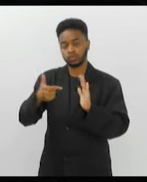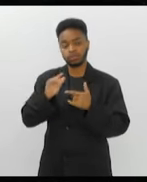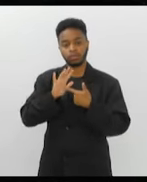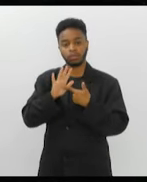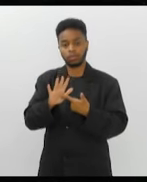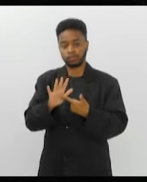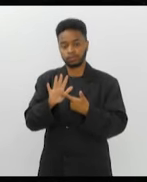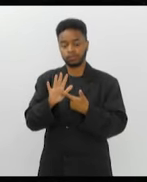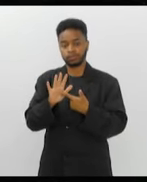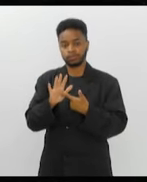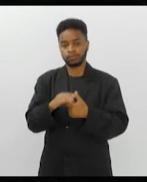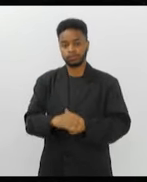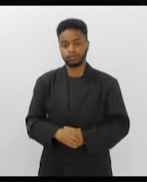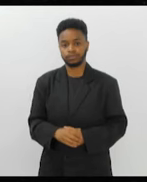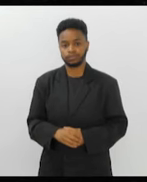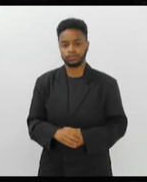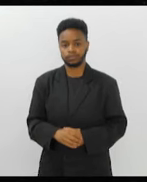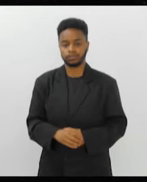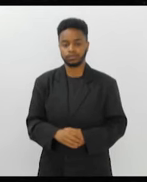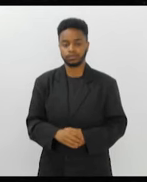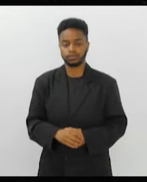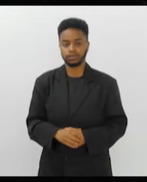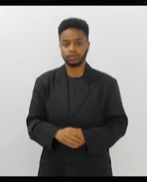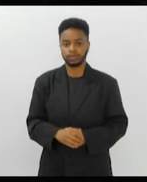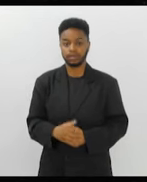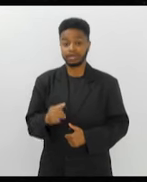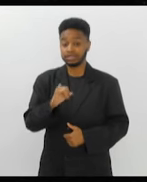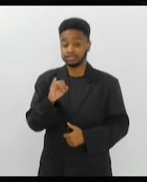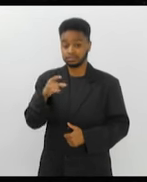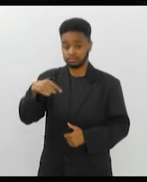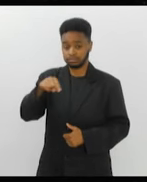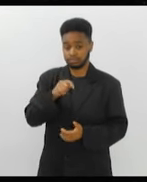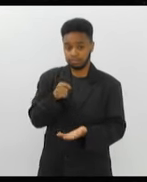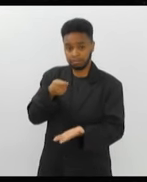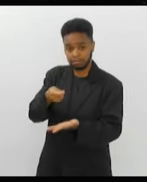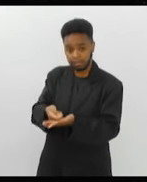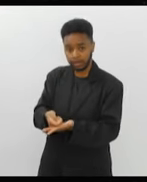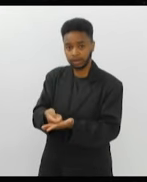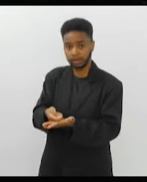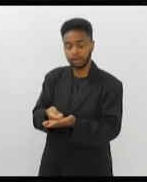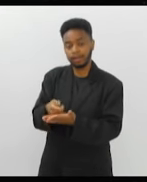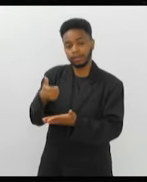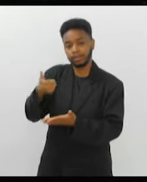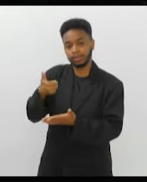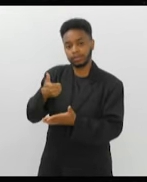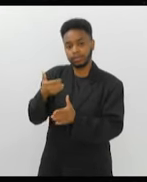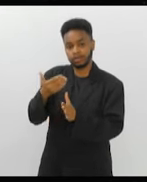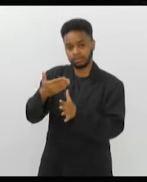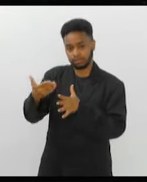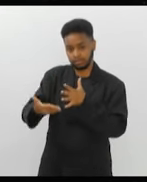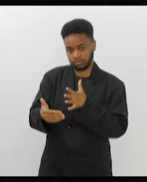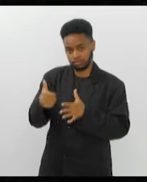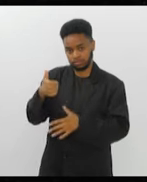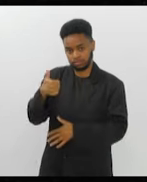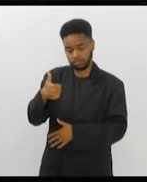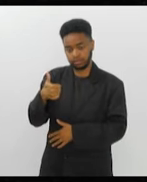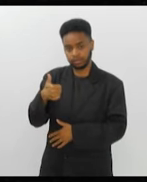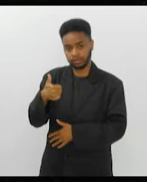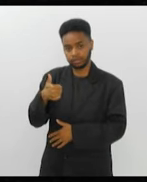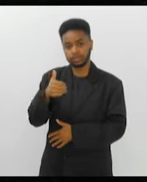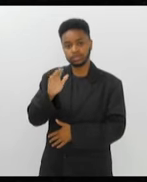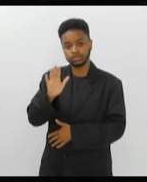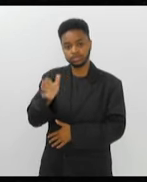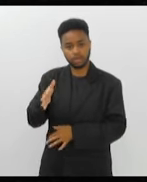Dizia que você, ao pagar a primeira parcela, você já